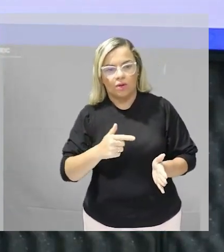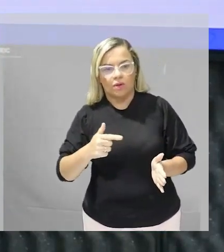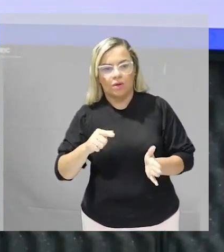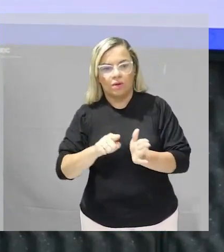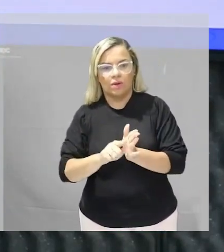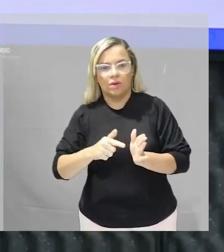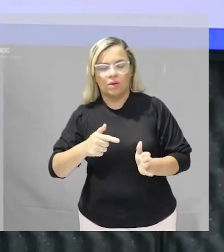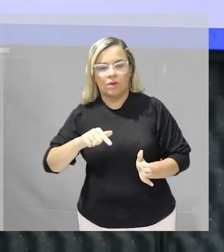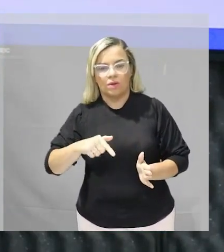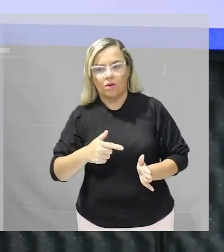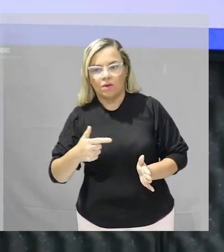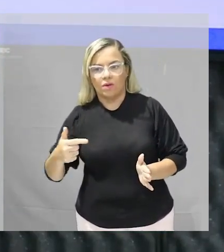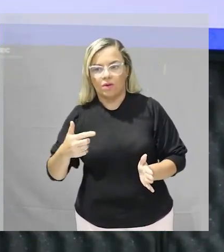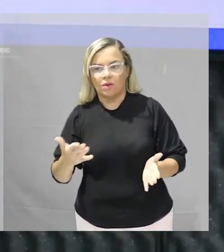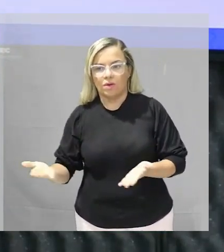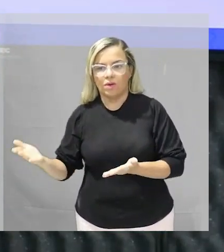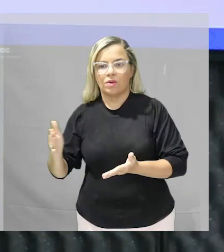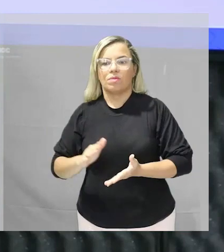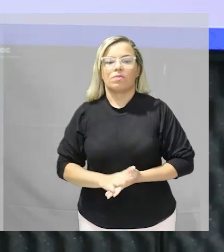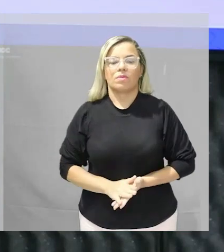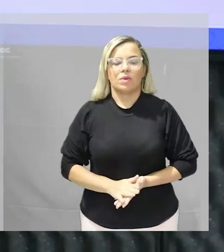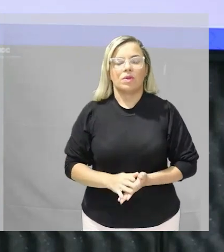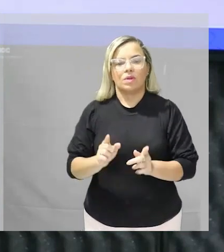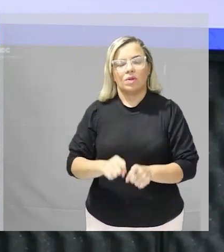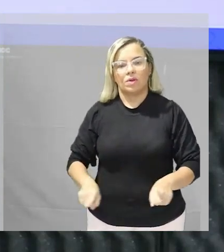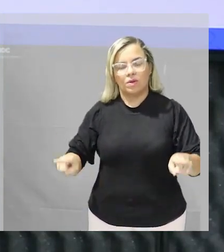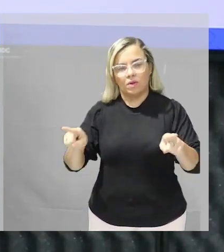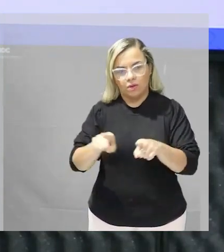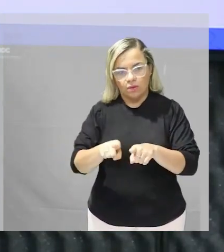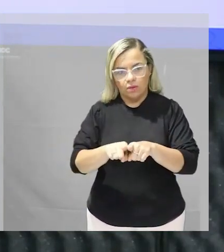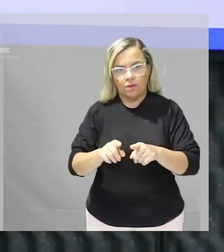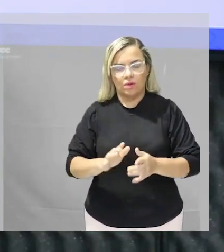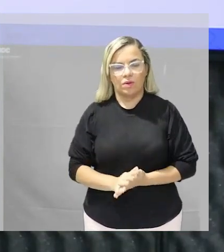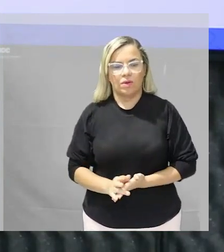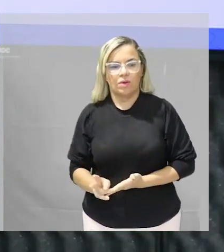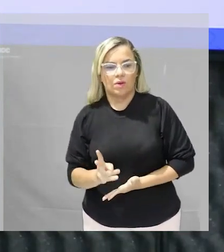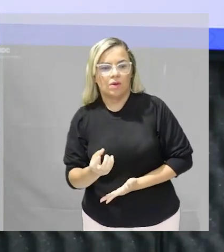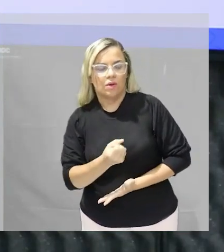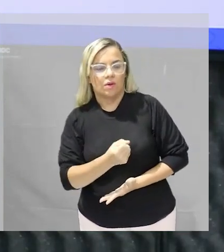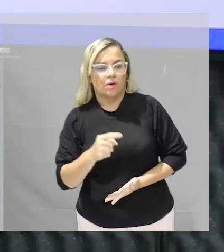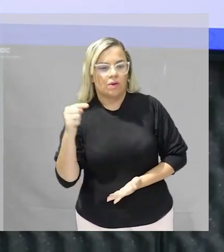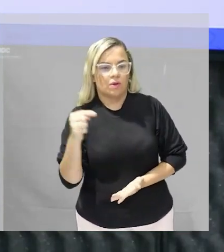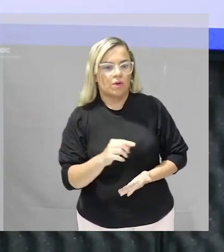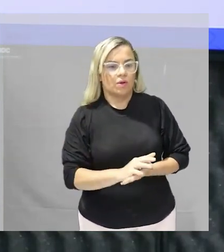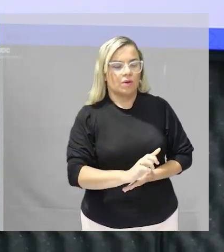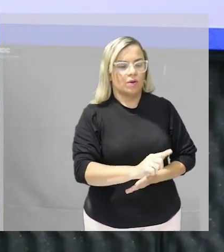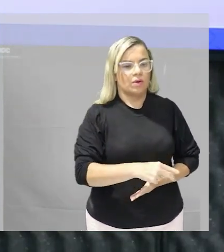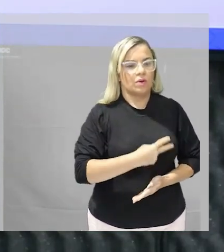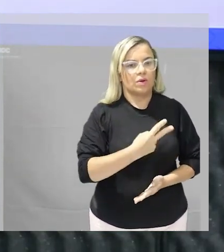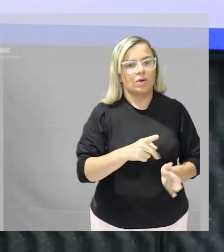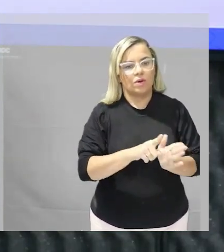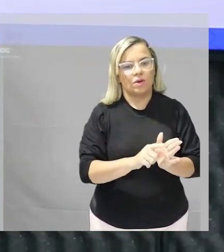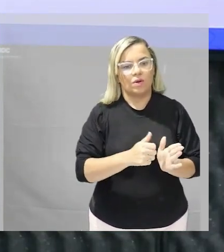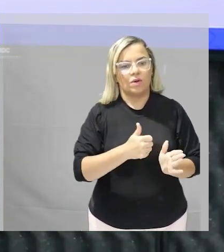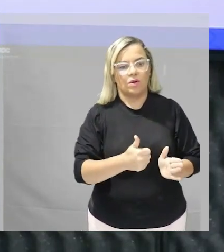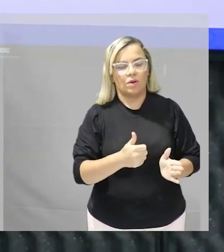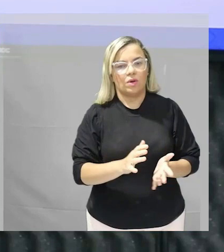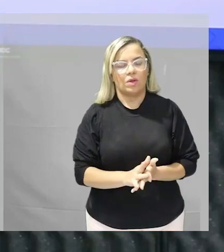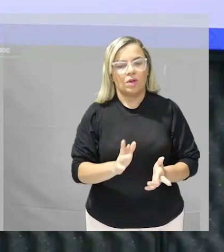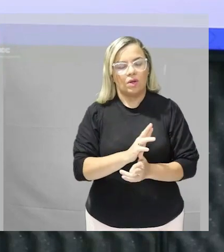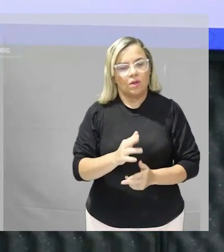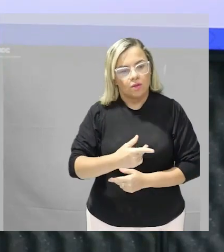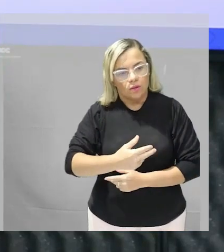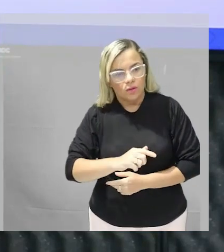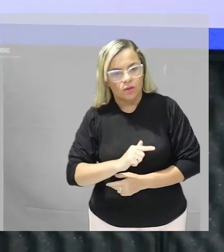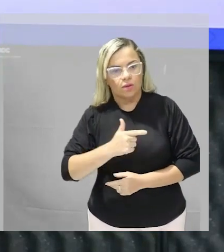2,2 tá E aqui eu também já tenho um valorzinho 2 - 1 corresponde a